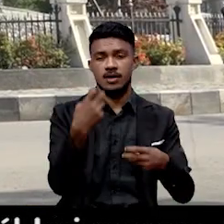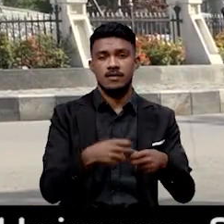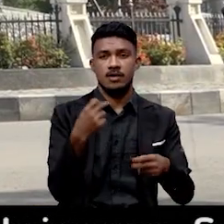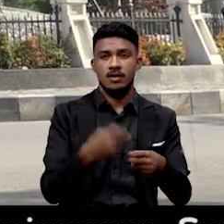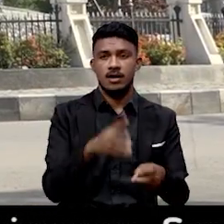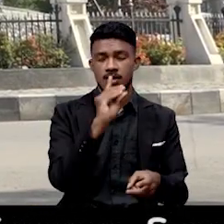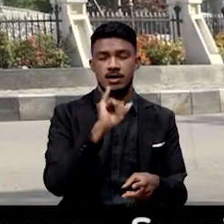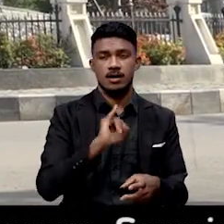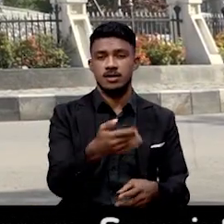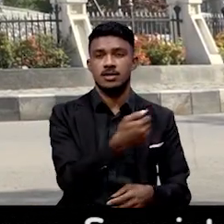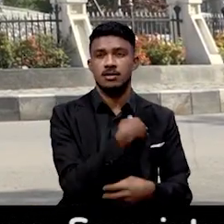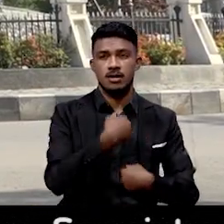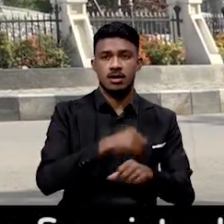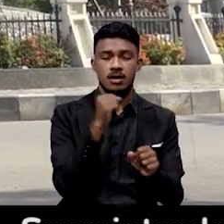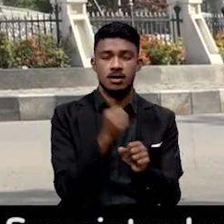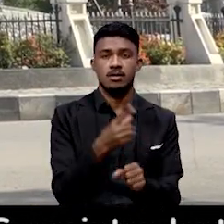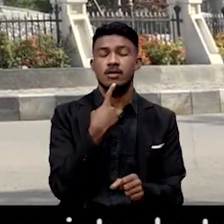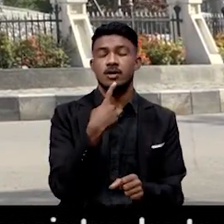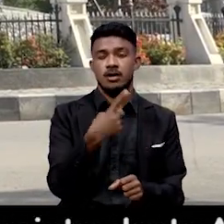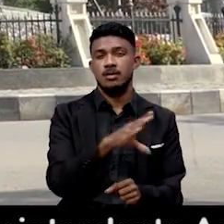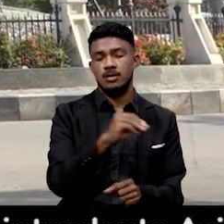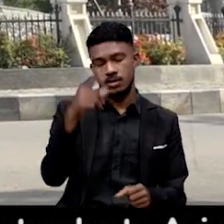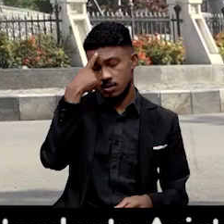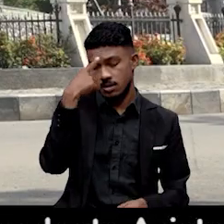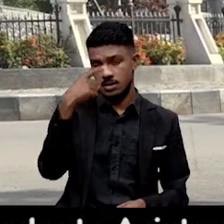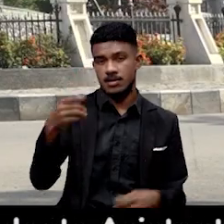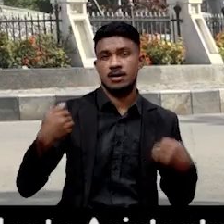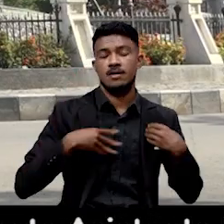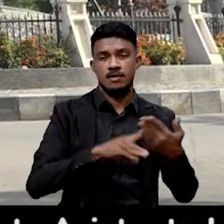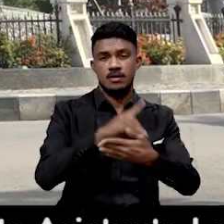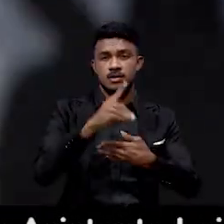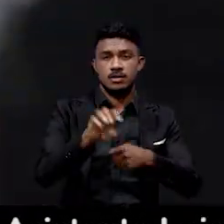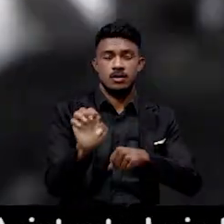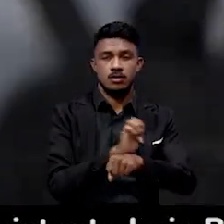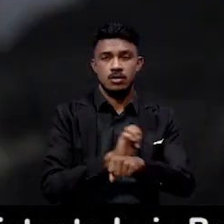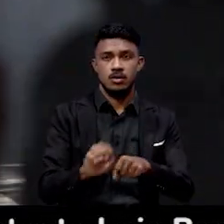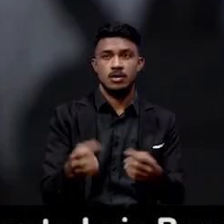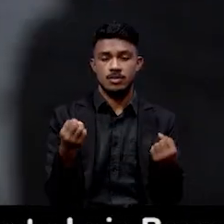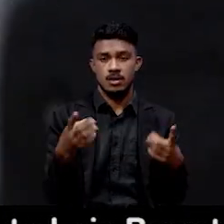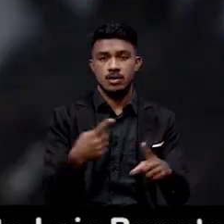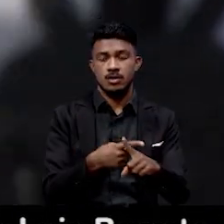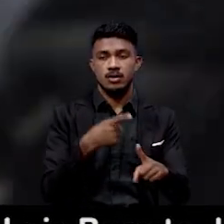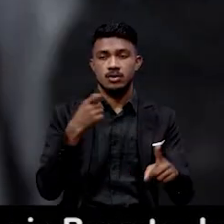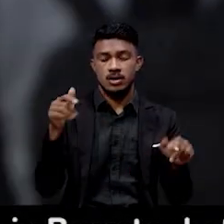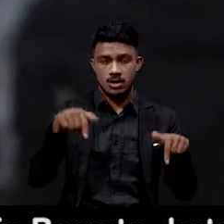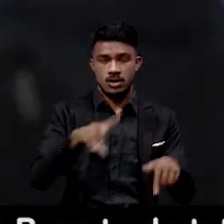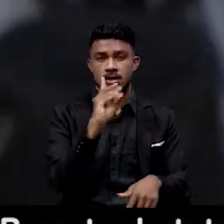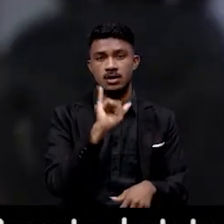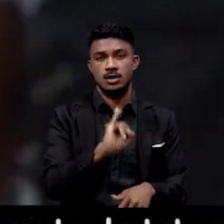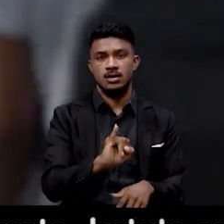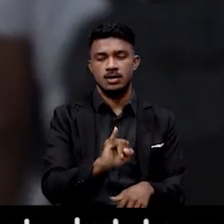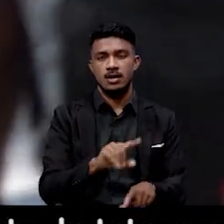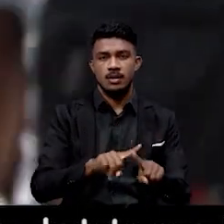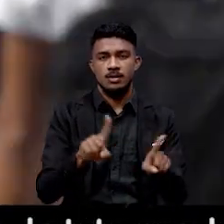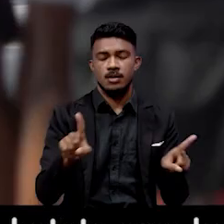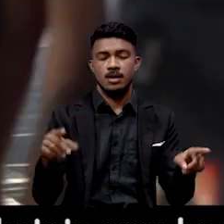tohin lorong sedau kala ordenamento, tamba kuase desenvolvimento ekonomia maioria concentra iha dili. Mai be